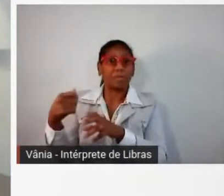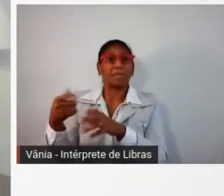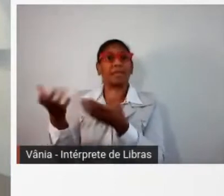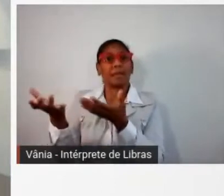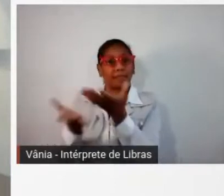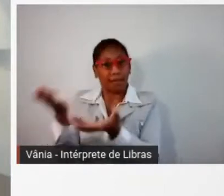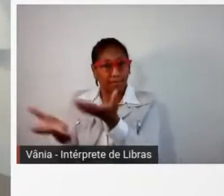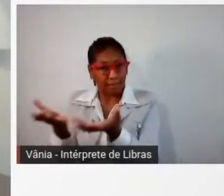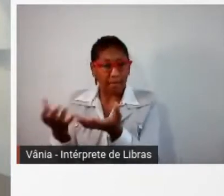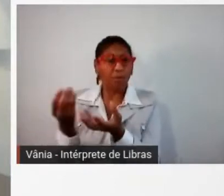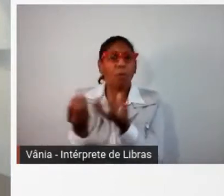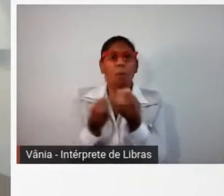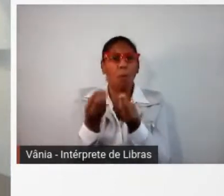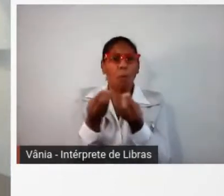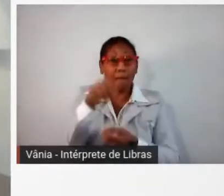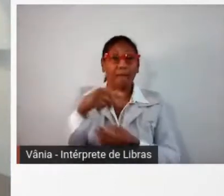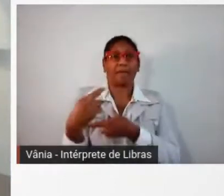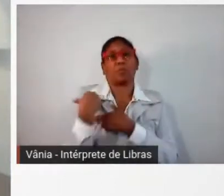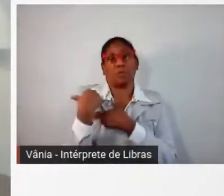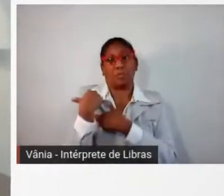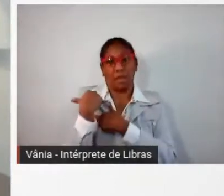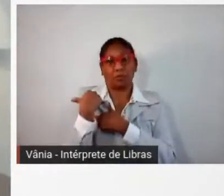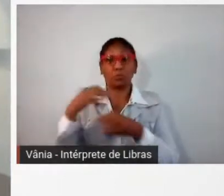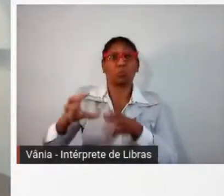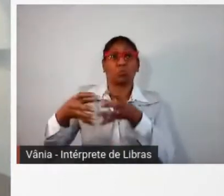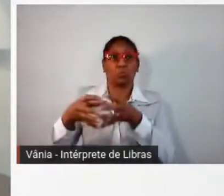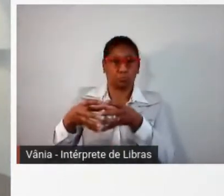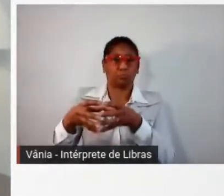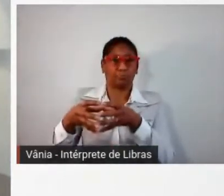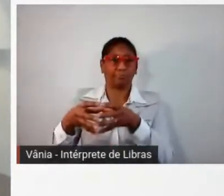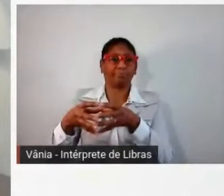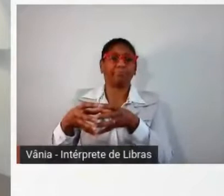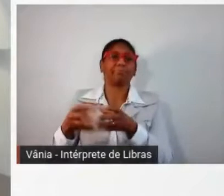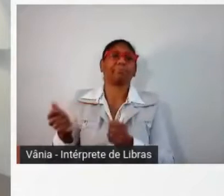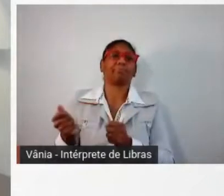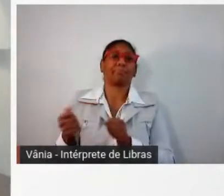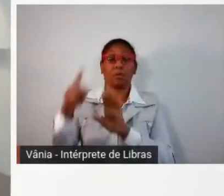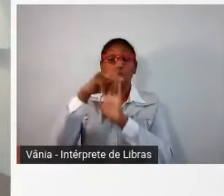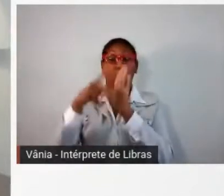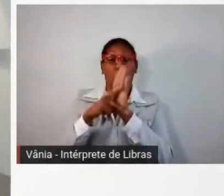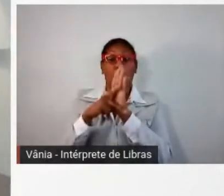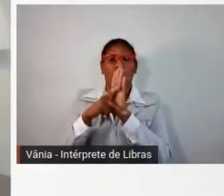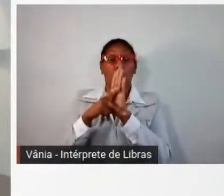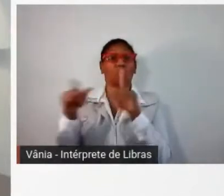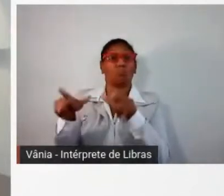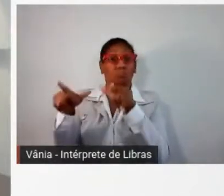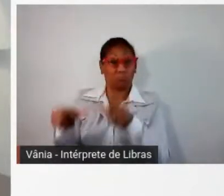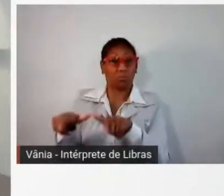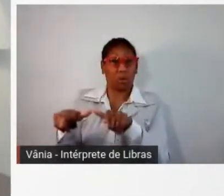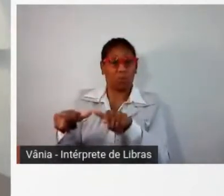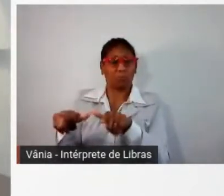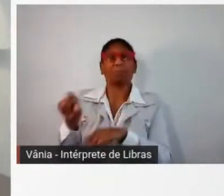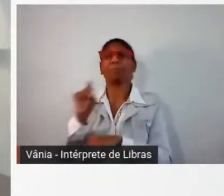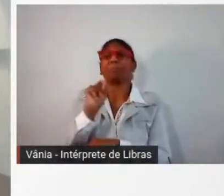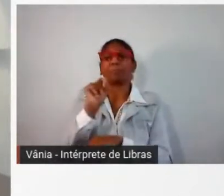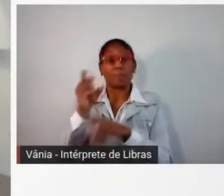tratamento, né, e a responsabilidade coletiva em relação aos protocolos. O plano regional ele